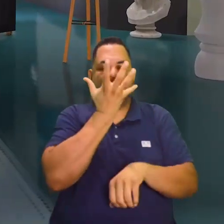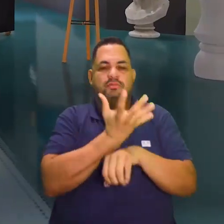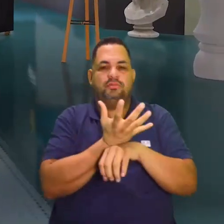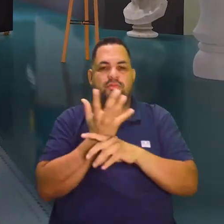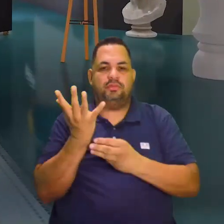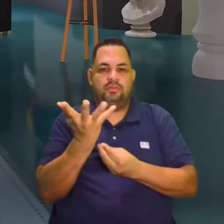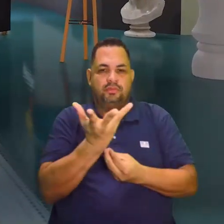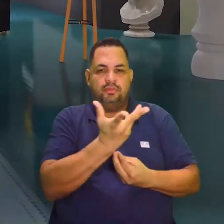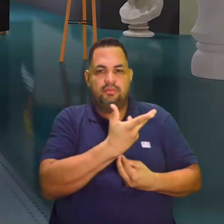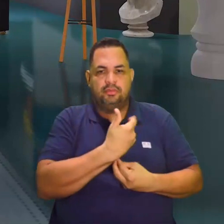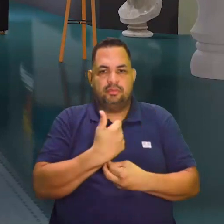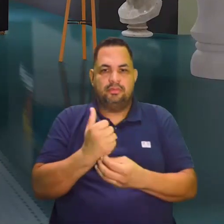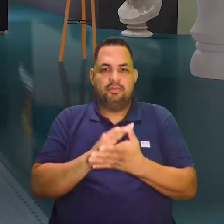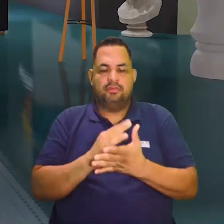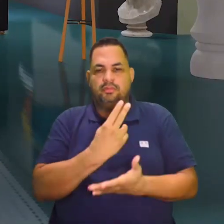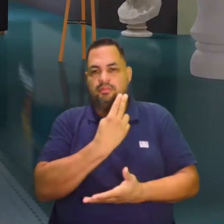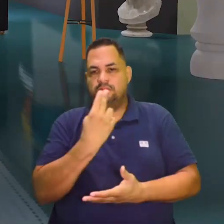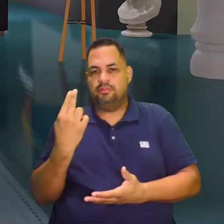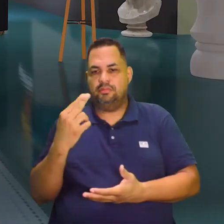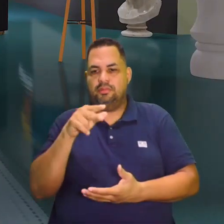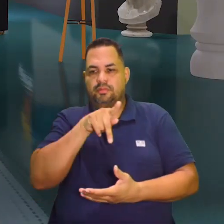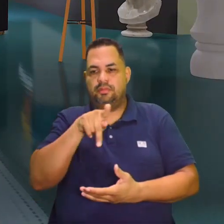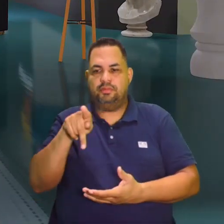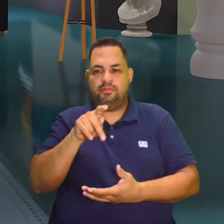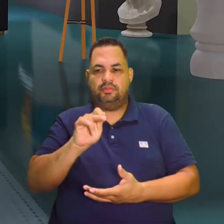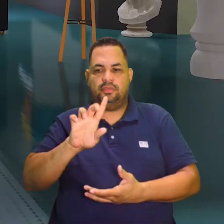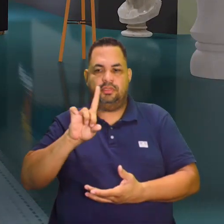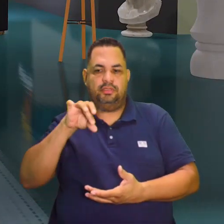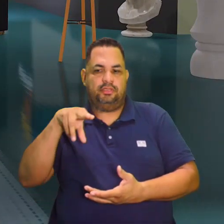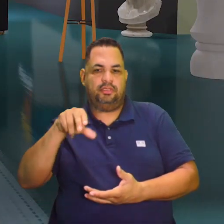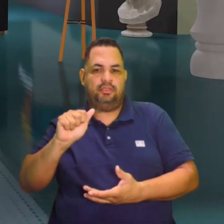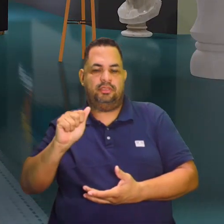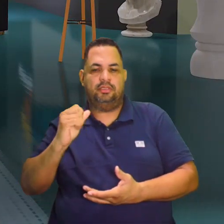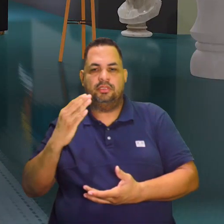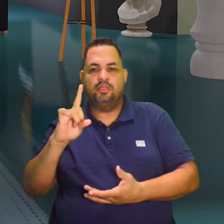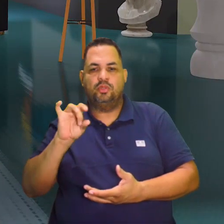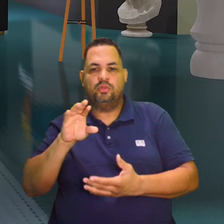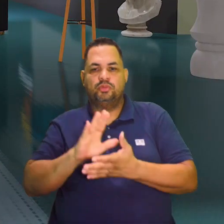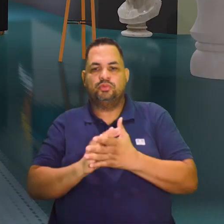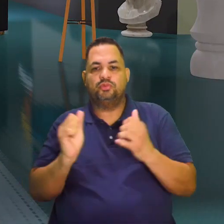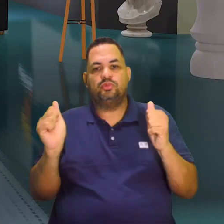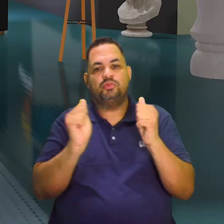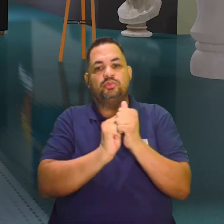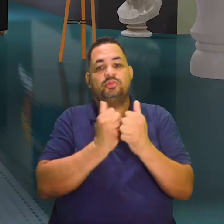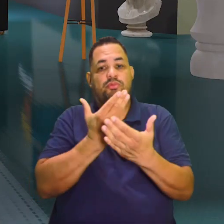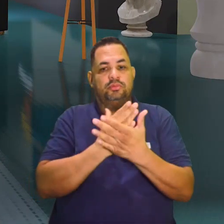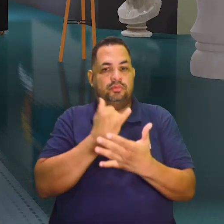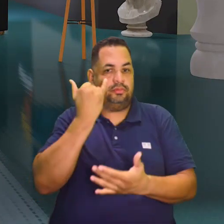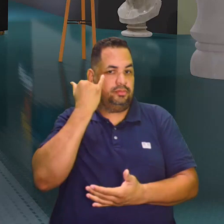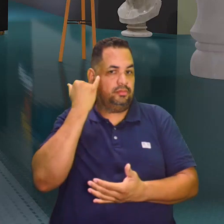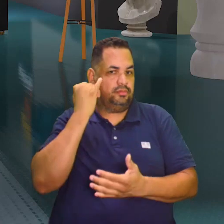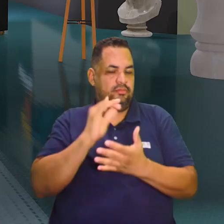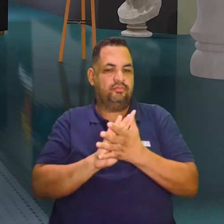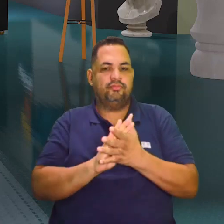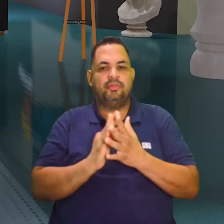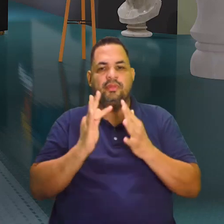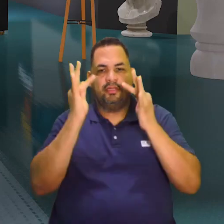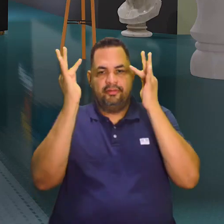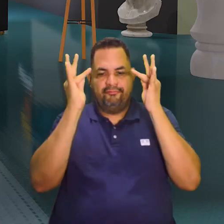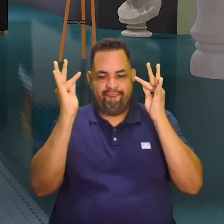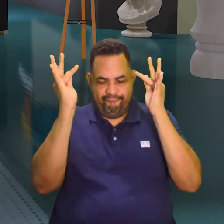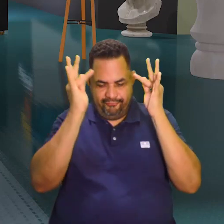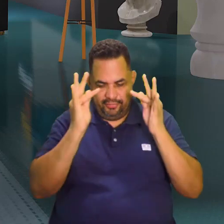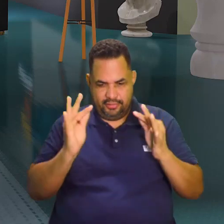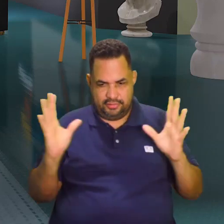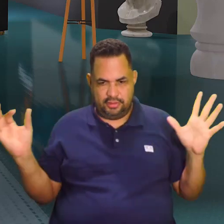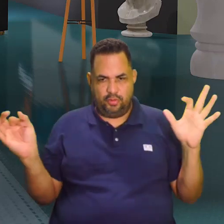de arte. Eu, professora Lidiana da Cruz, junto com o intérprete Sâmio, estamos felizes de estar concluindo